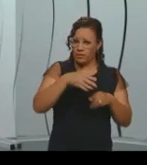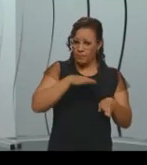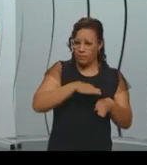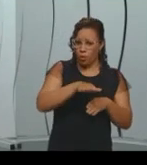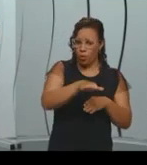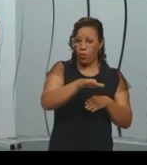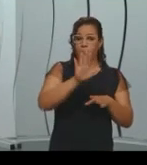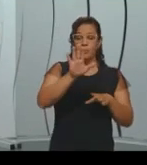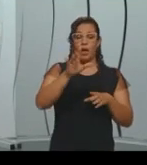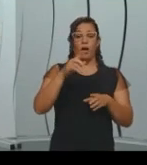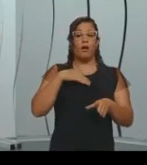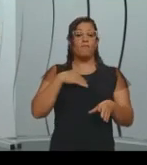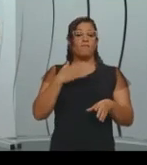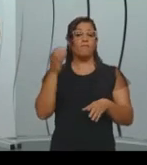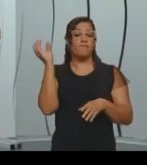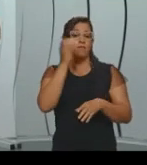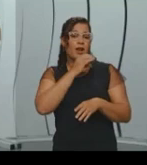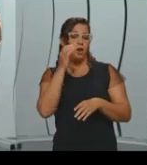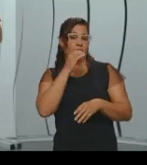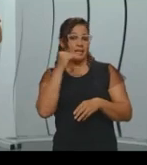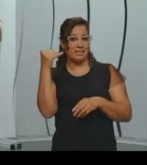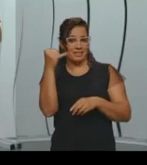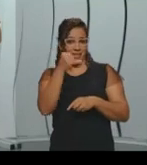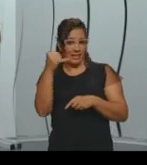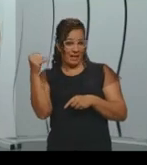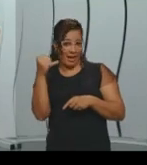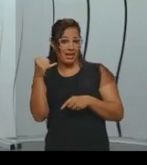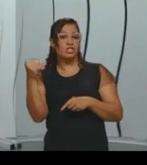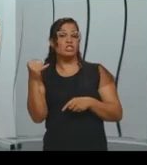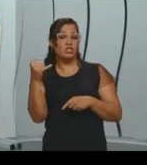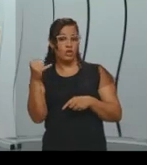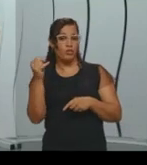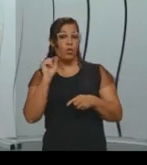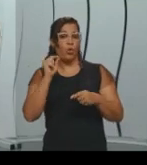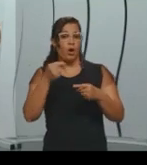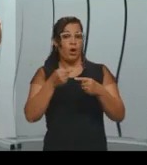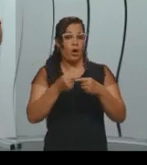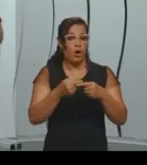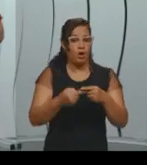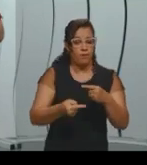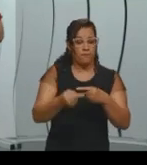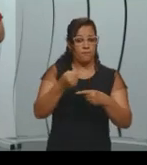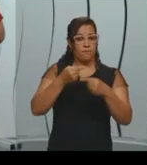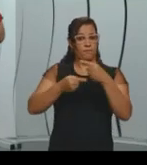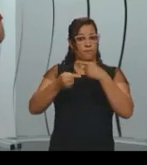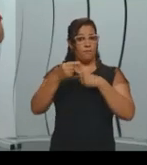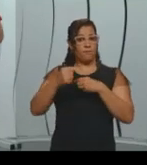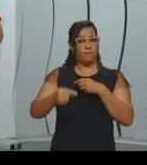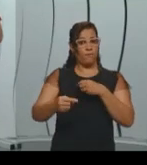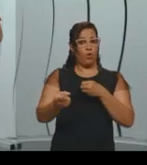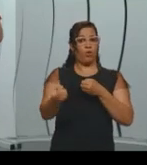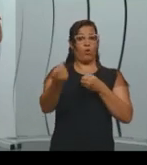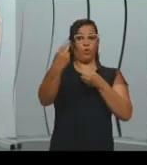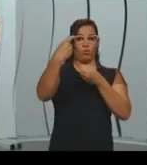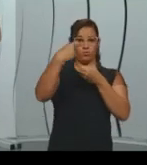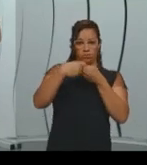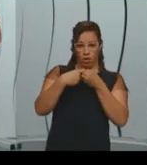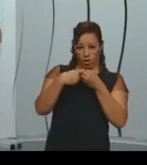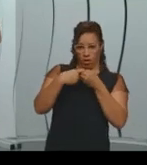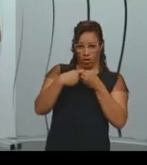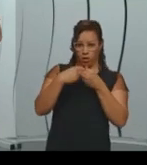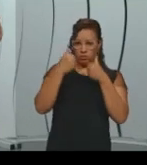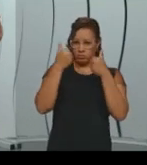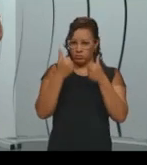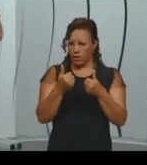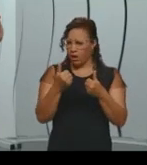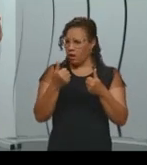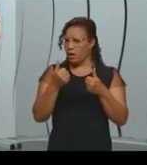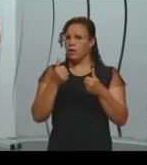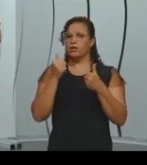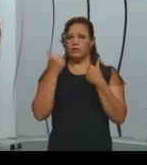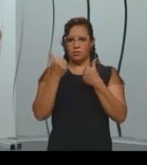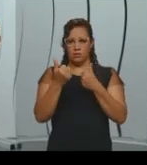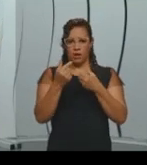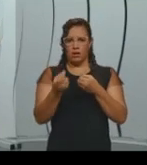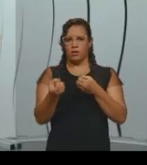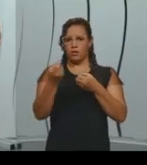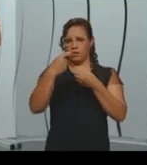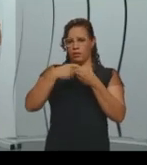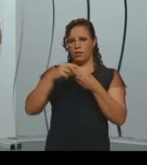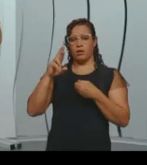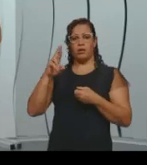velocidade negativa quando estamos falando de movimentos retrógrados ou regressivos, tá? É a mesma coisa, retrógrado